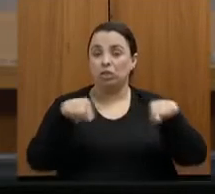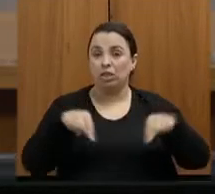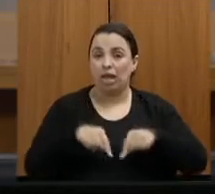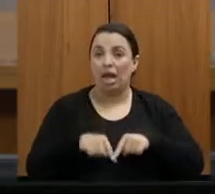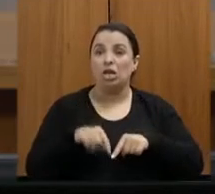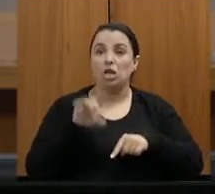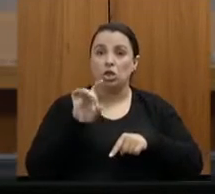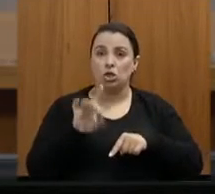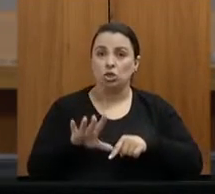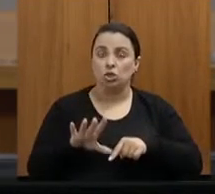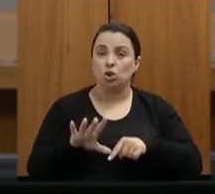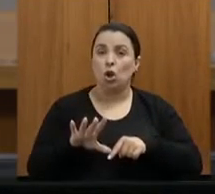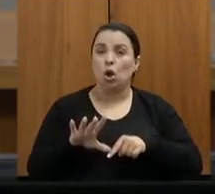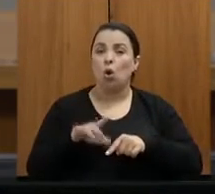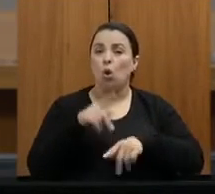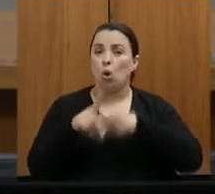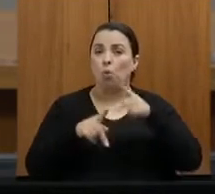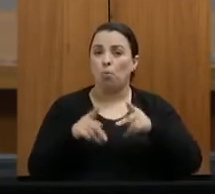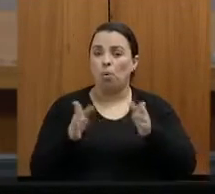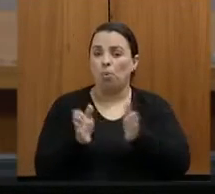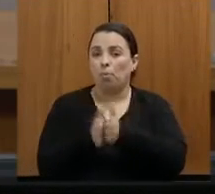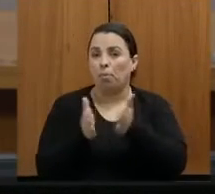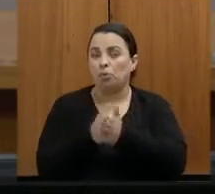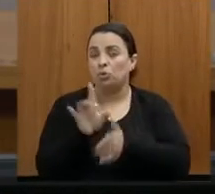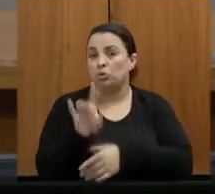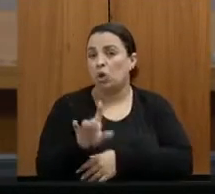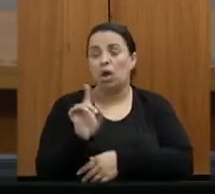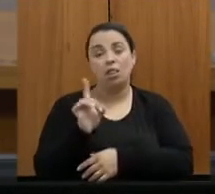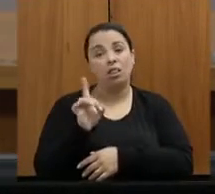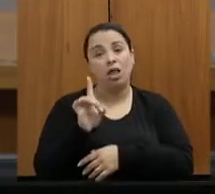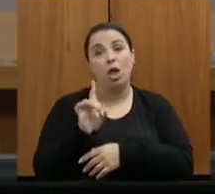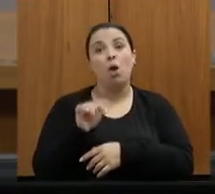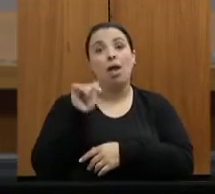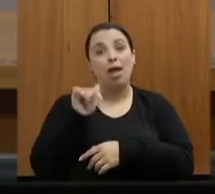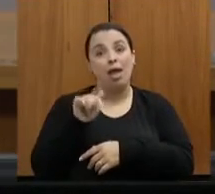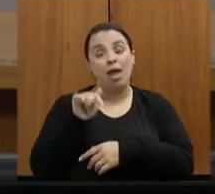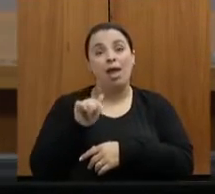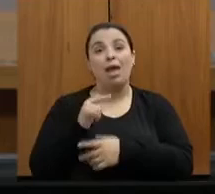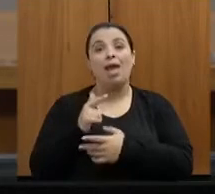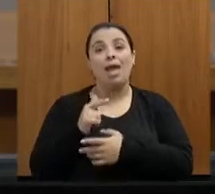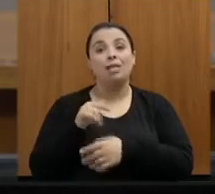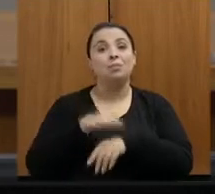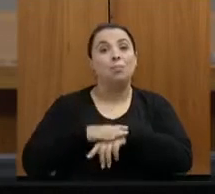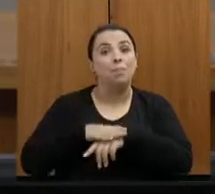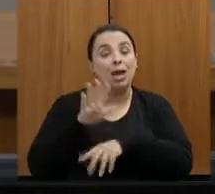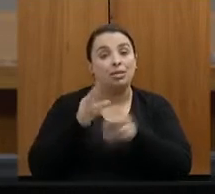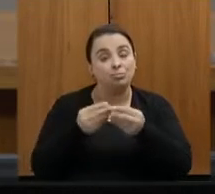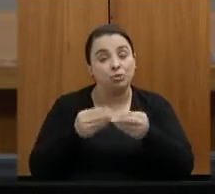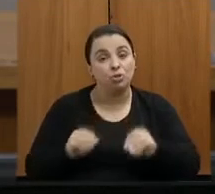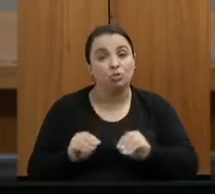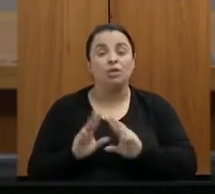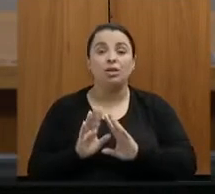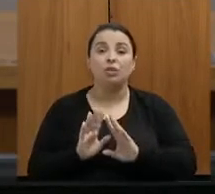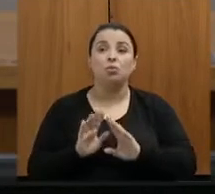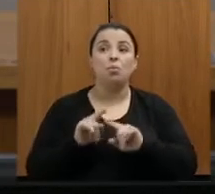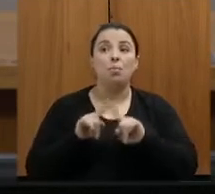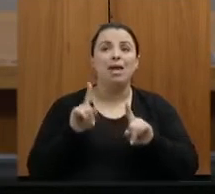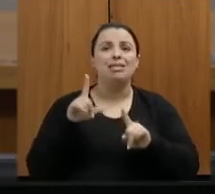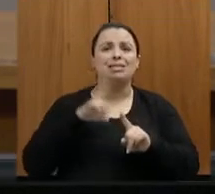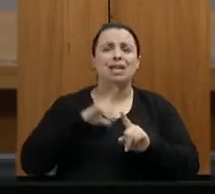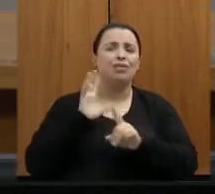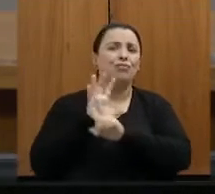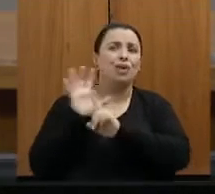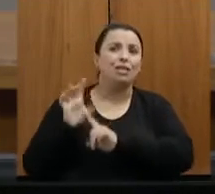prejudica, exclusiva, prejudica essencialmente essas pessoas de baixa renda. Então, quando